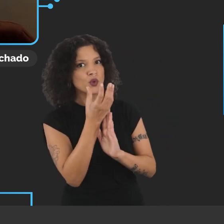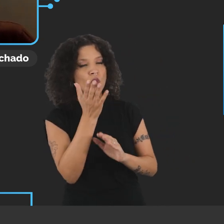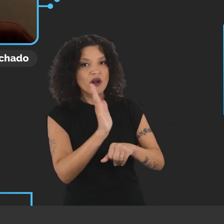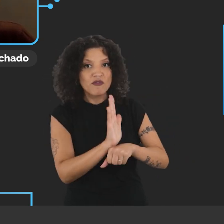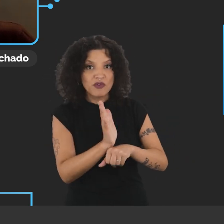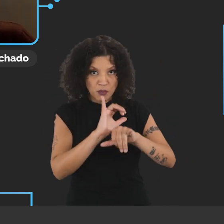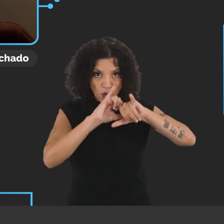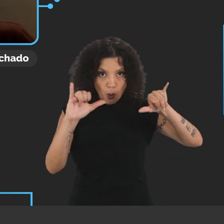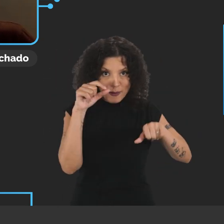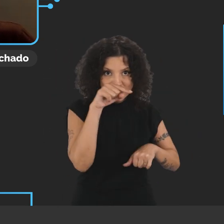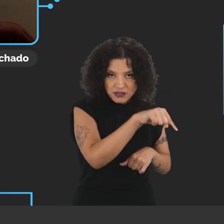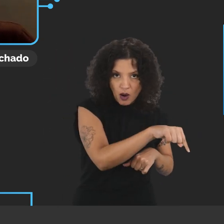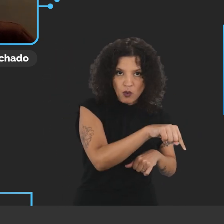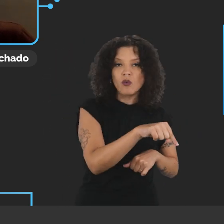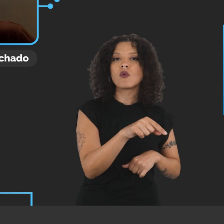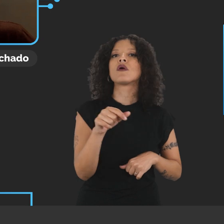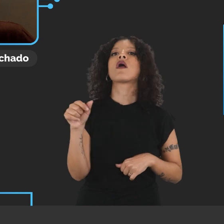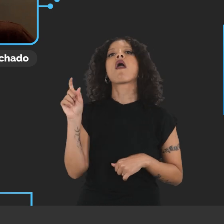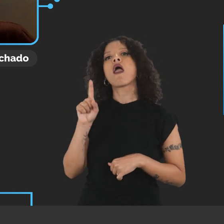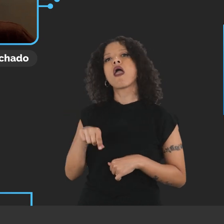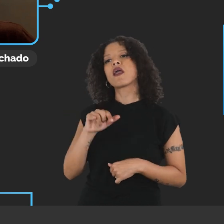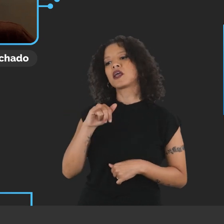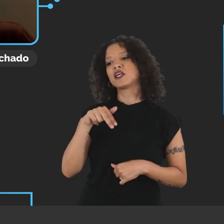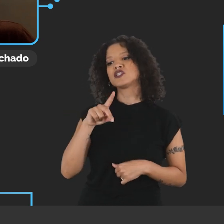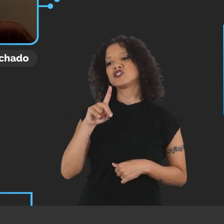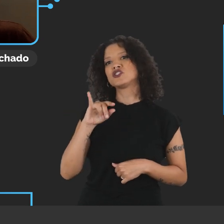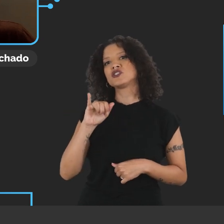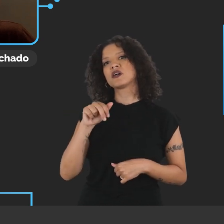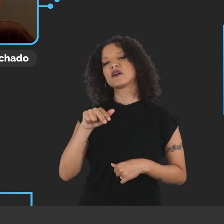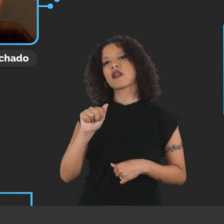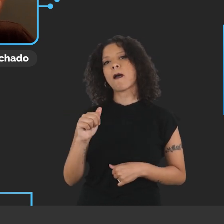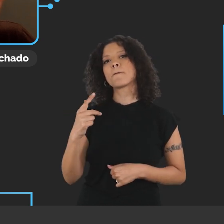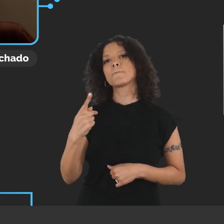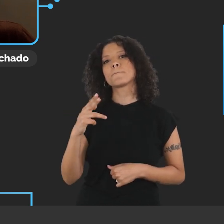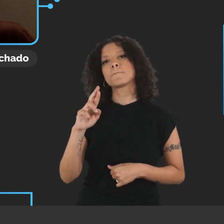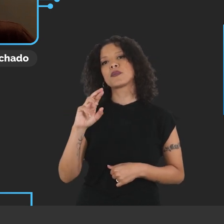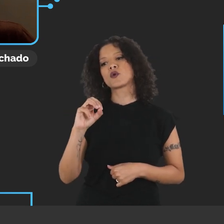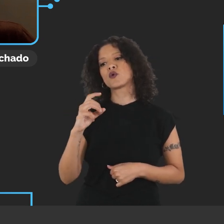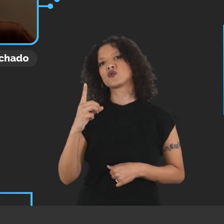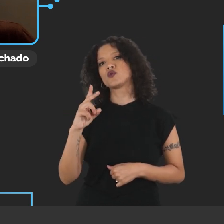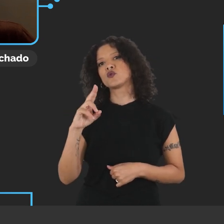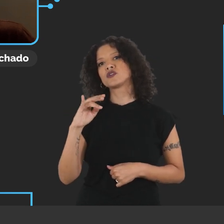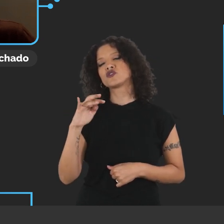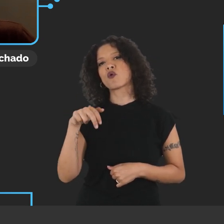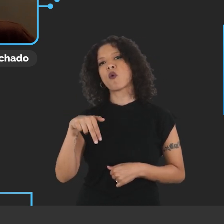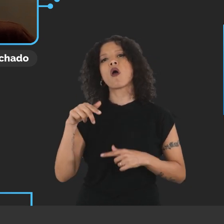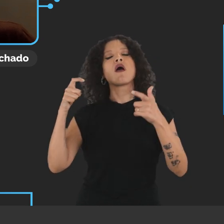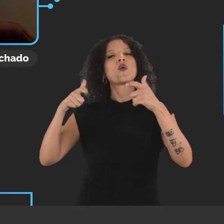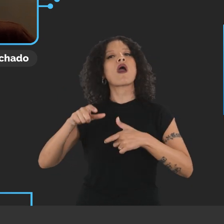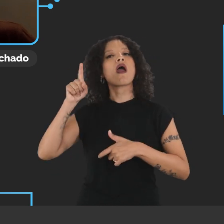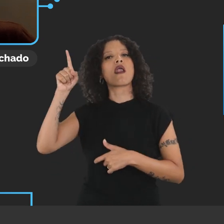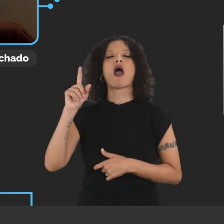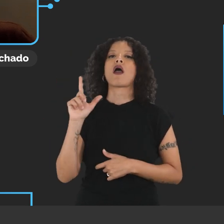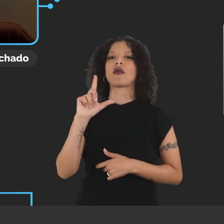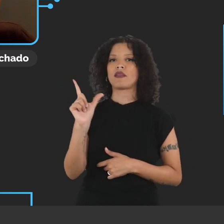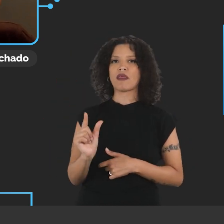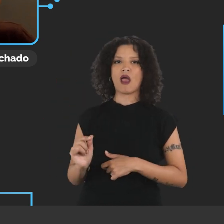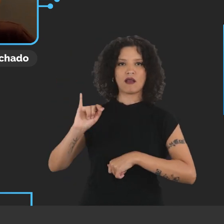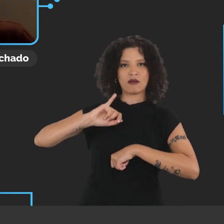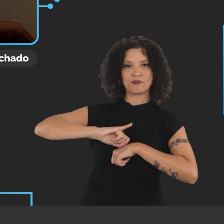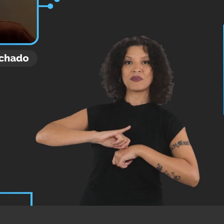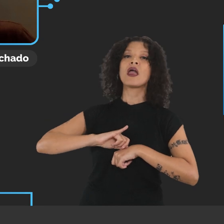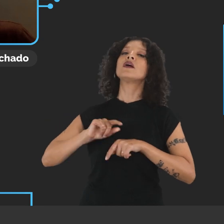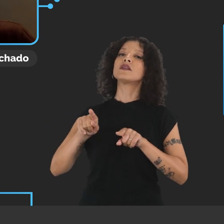produtora desse filme, desse comercial, é a Indiana Productions, é uma produtora italiana, com sede em